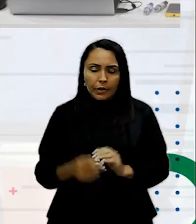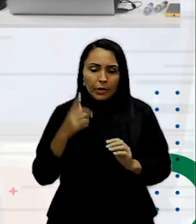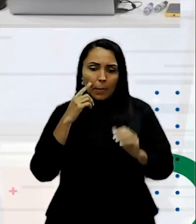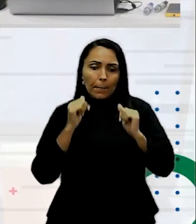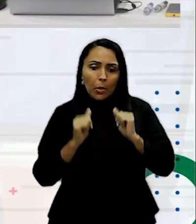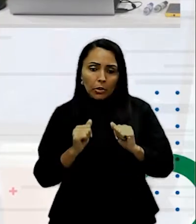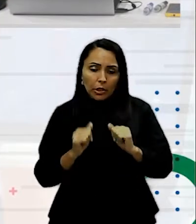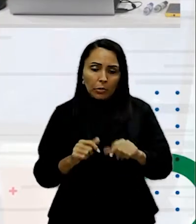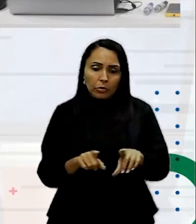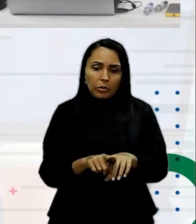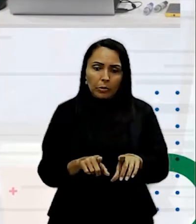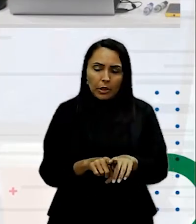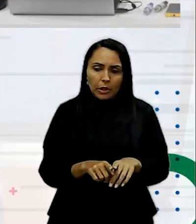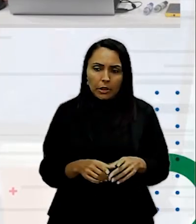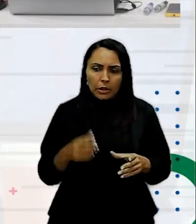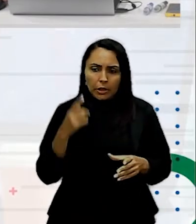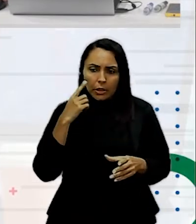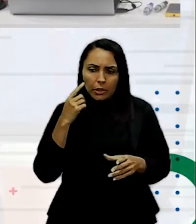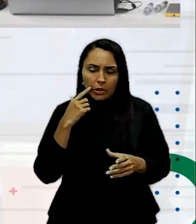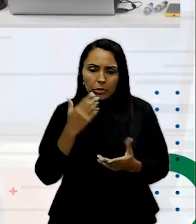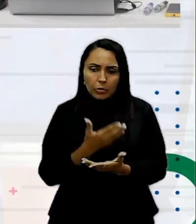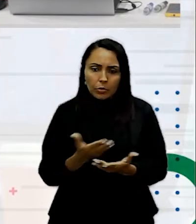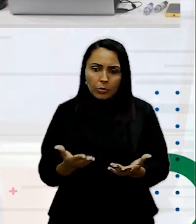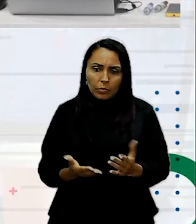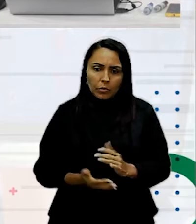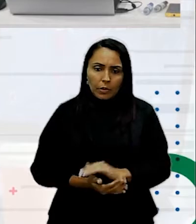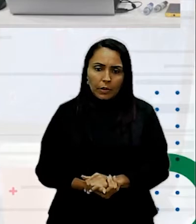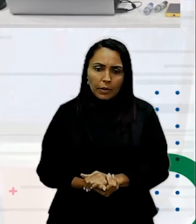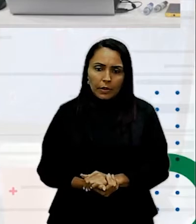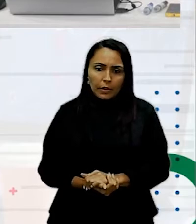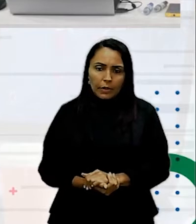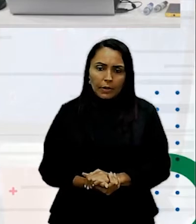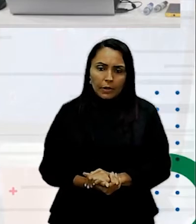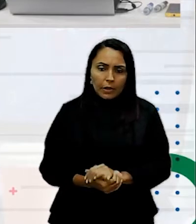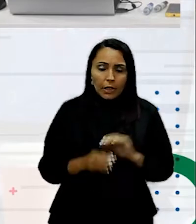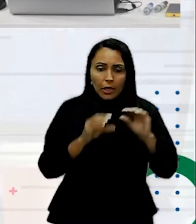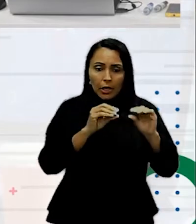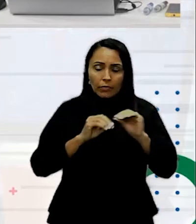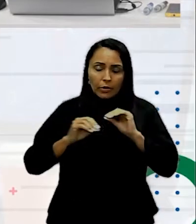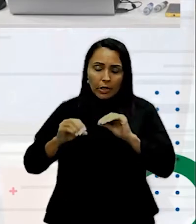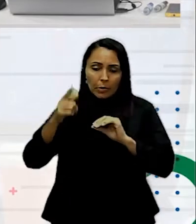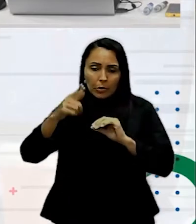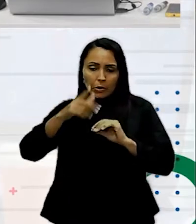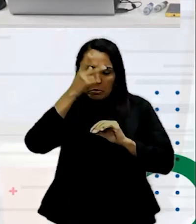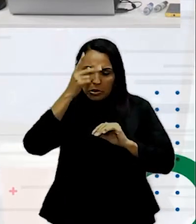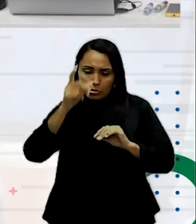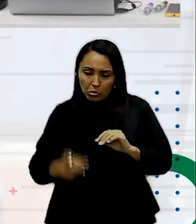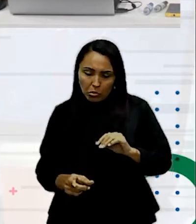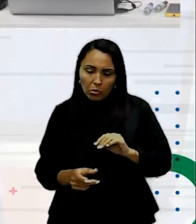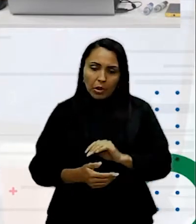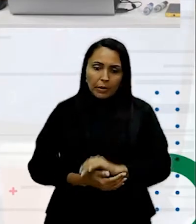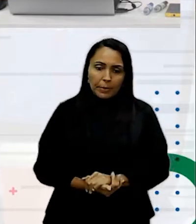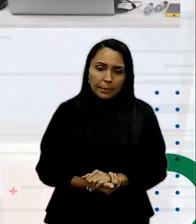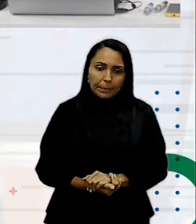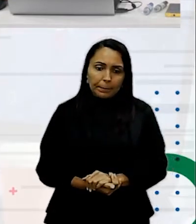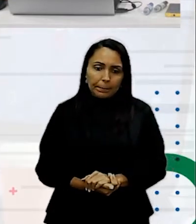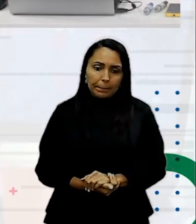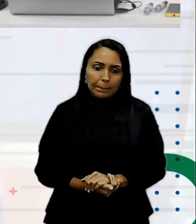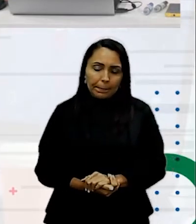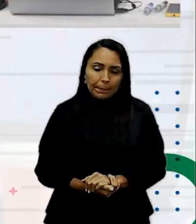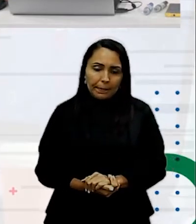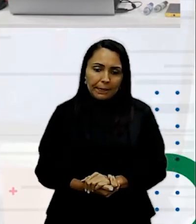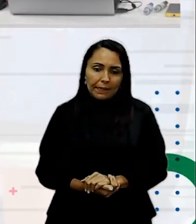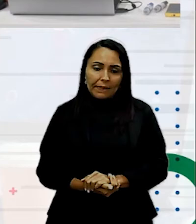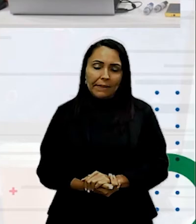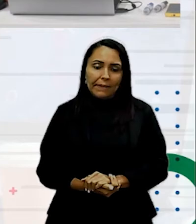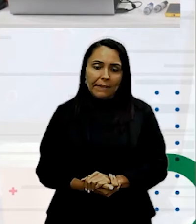nome do arquivo, enviar para outra pessoa, tornar ele público, e uma série de coisas.